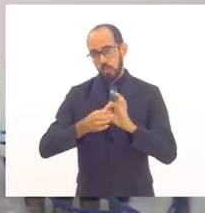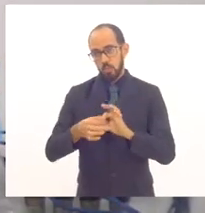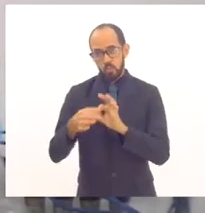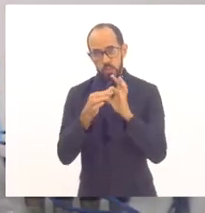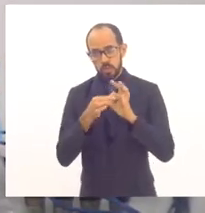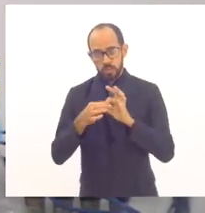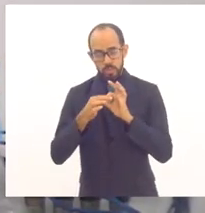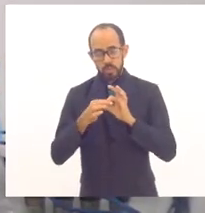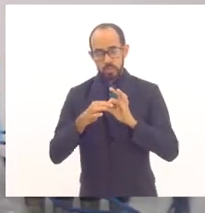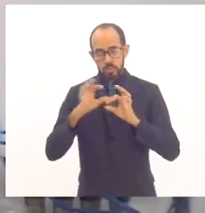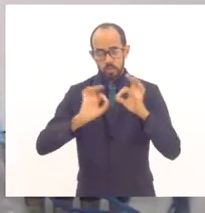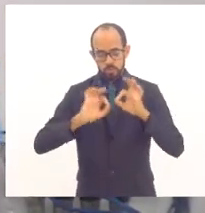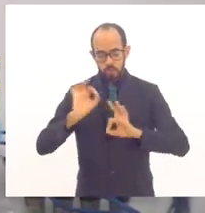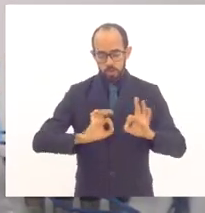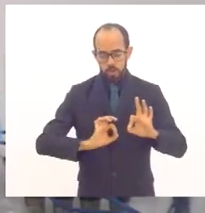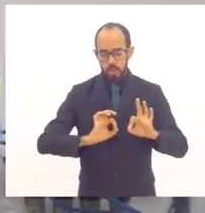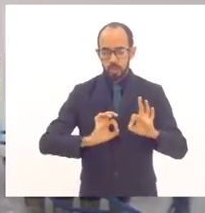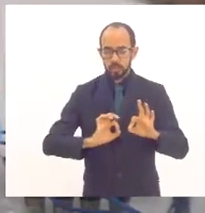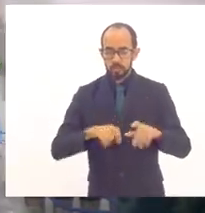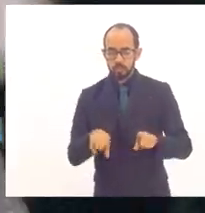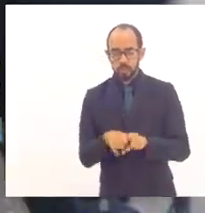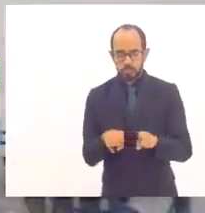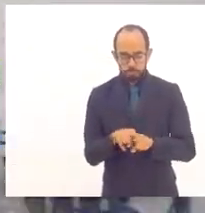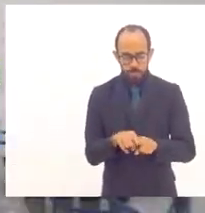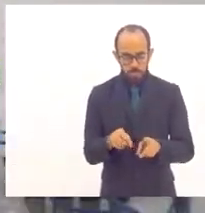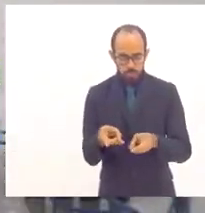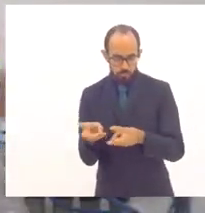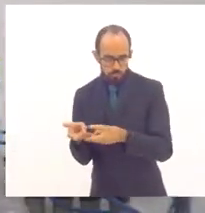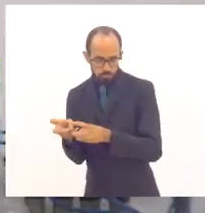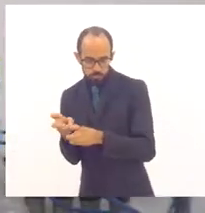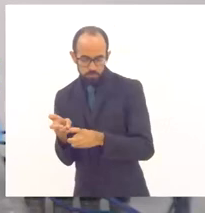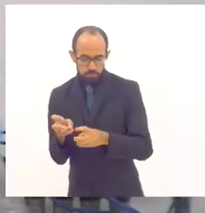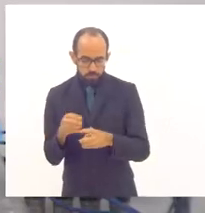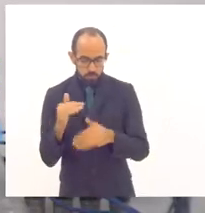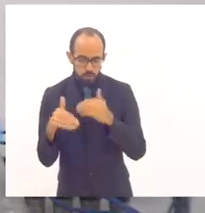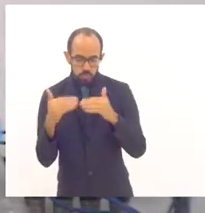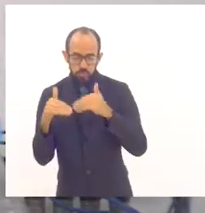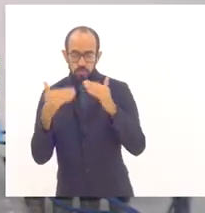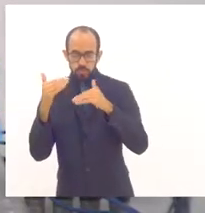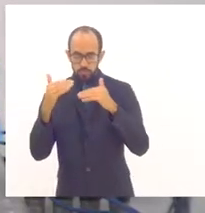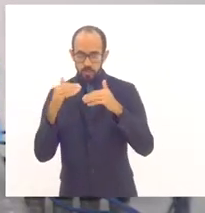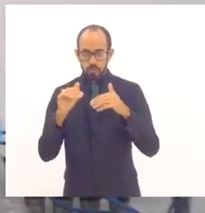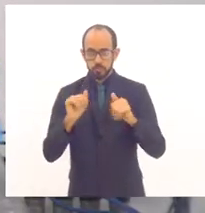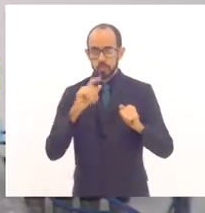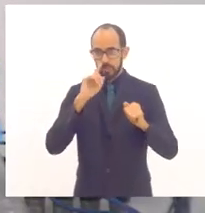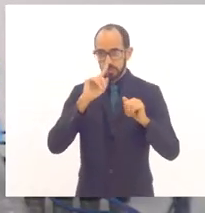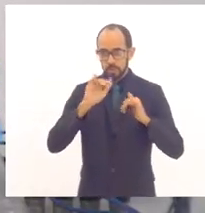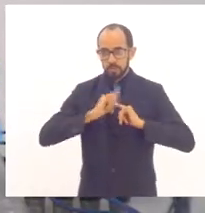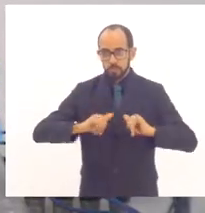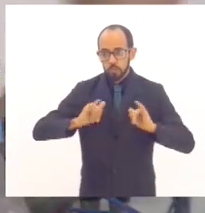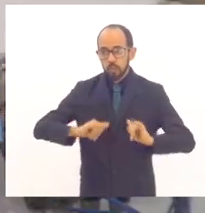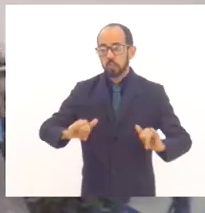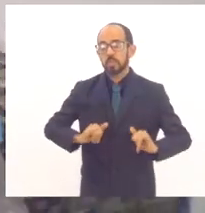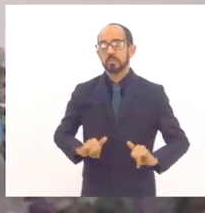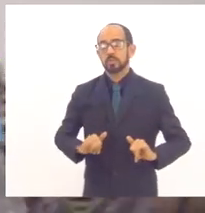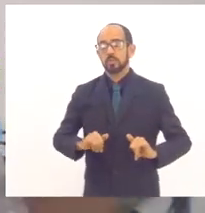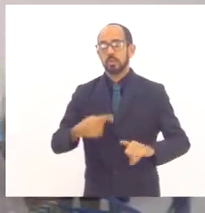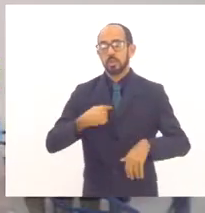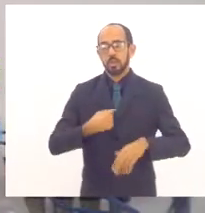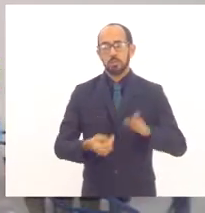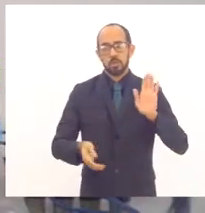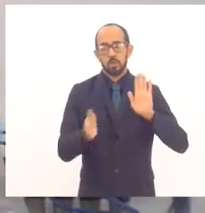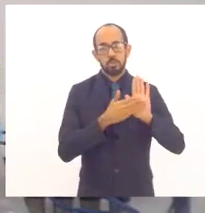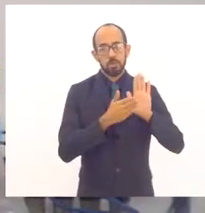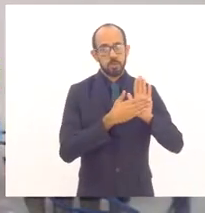seus projetos, em suas perspectivas de desenvolvimento, de difusão, enfim. E aí eu me comprometi com o